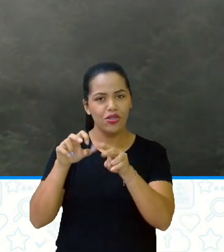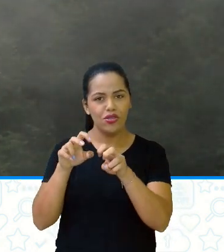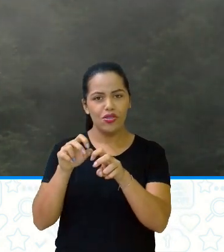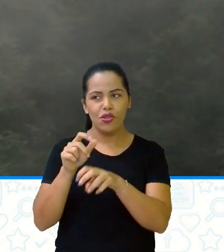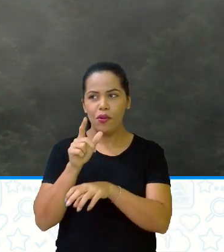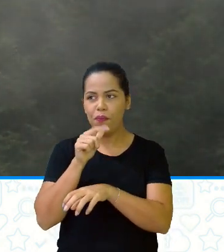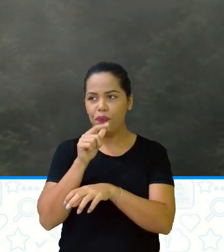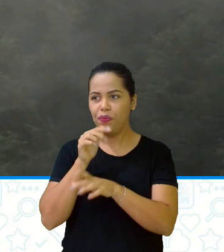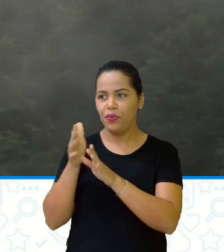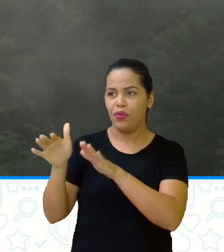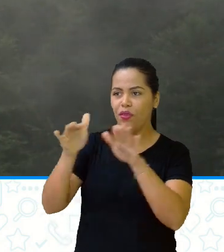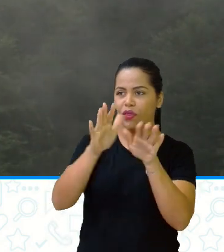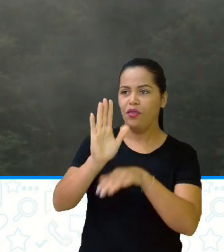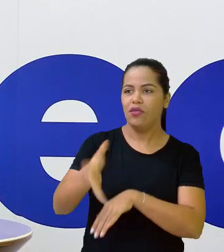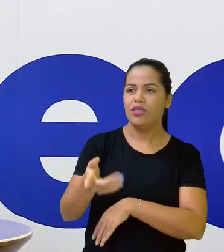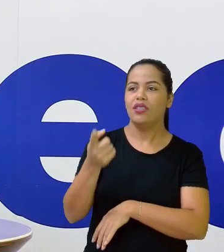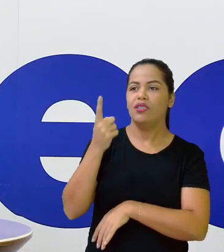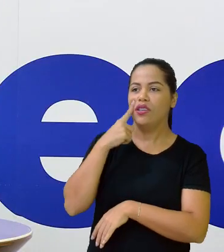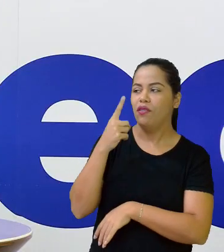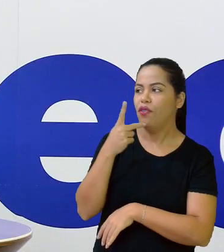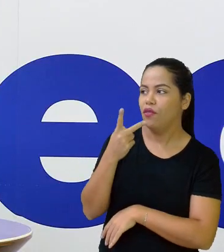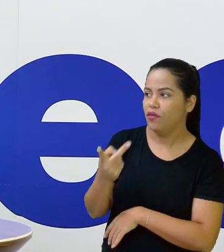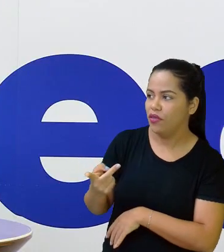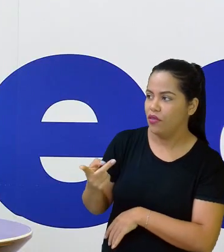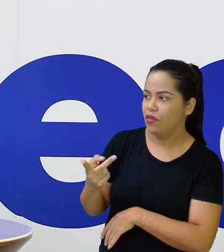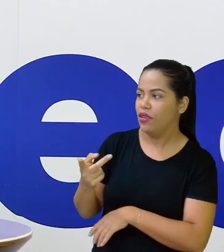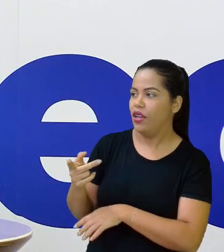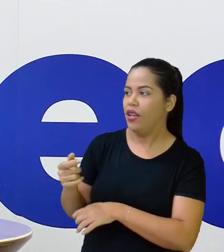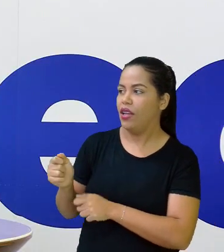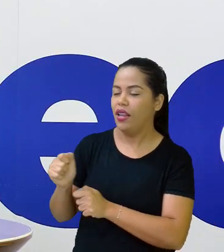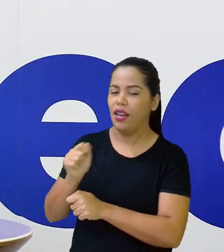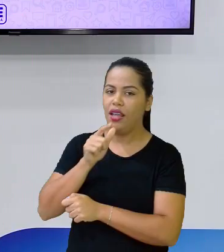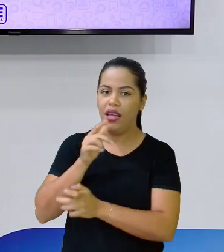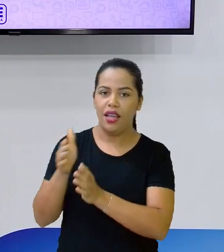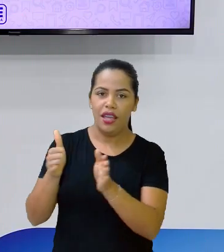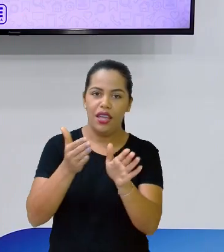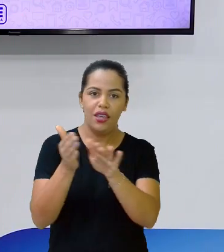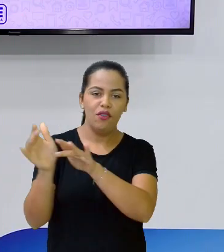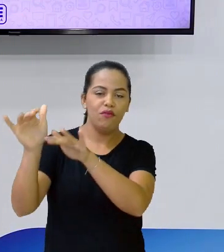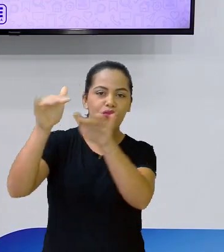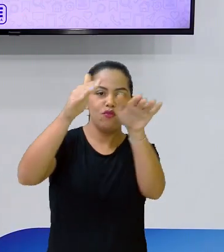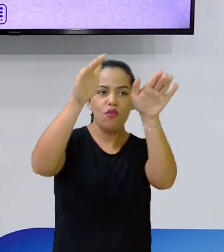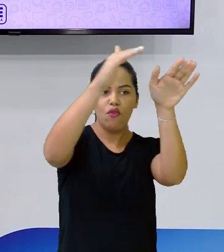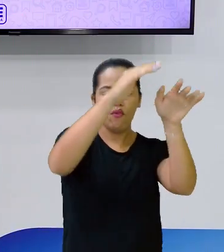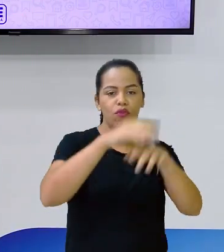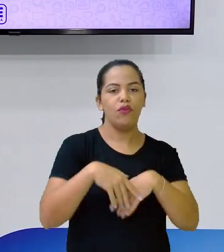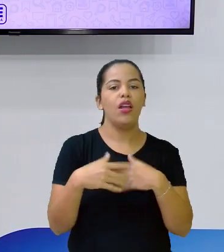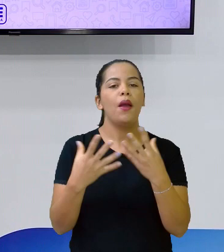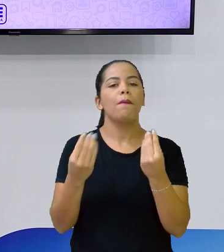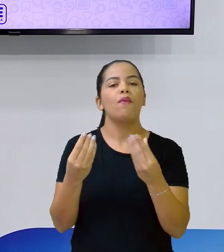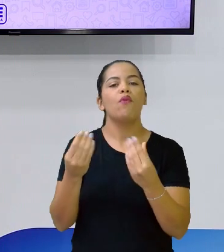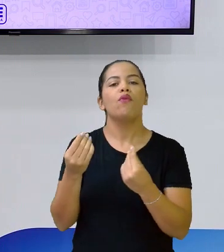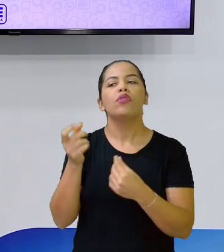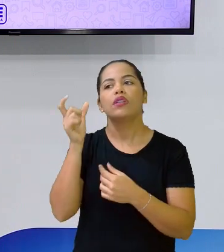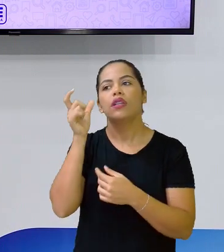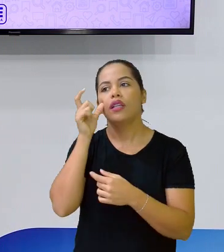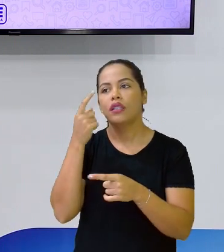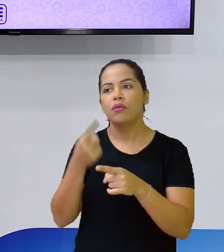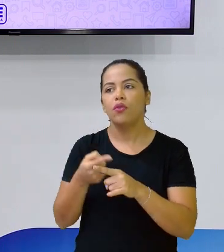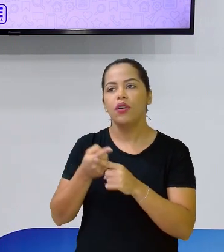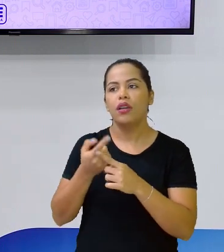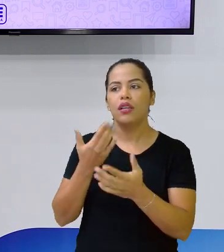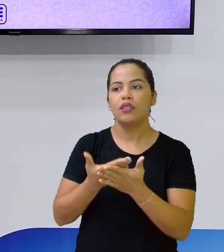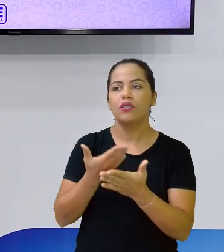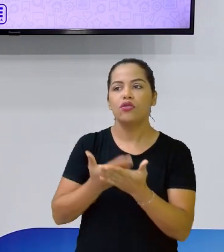rio voador, professora Eli? Não, esse termo eu nunca ouvi. É bem interessante, porque esses estudos são um pouco mais recentes dos